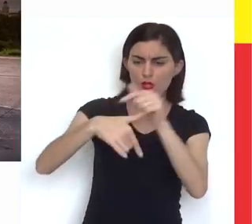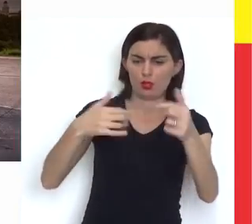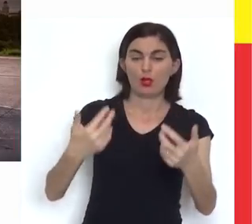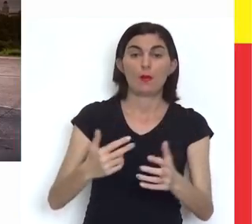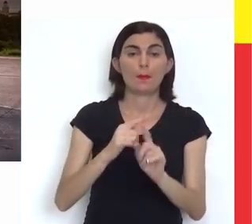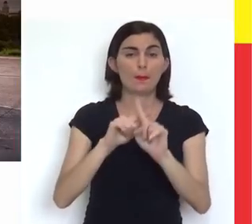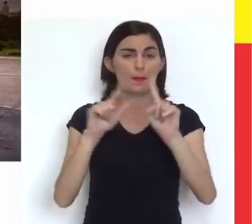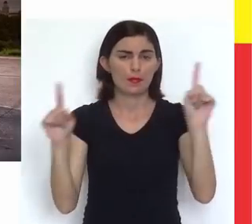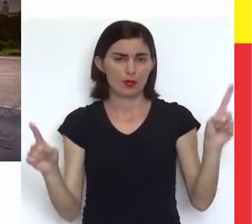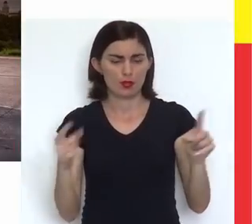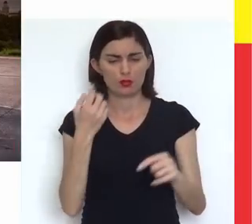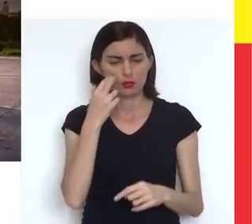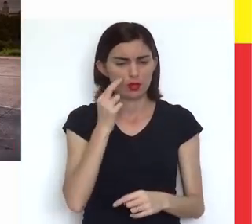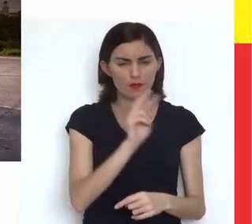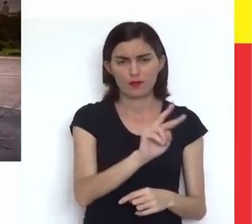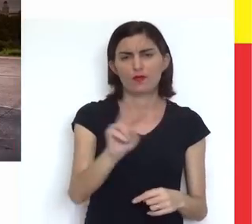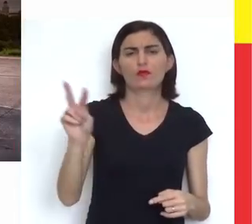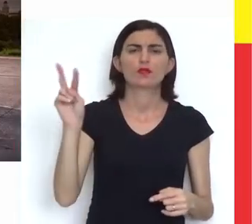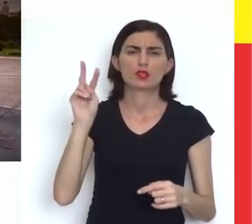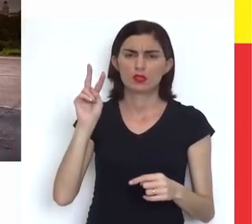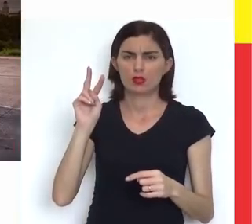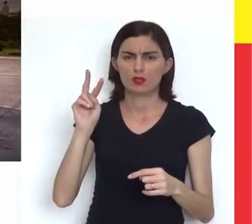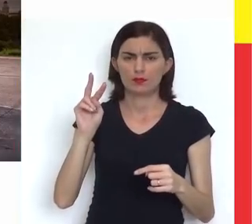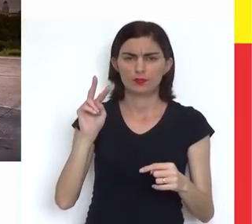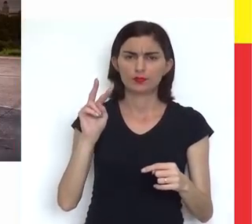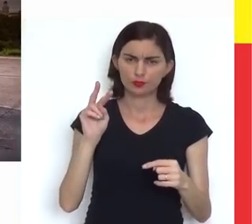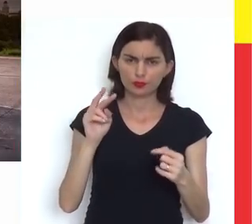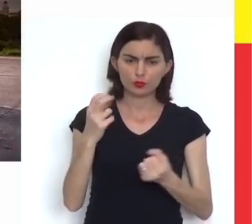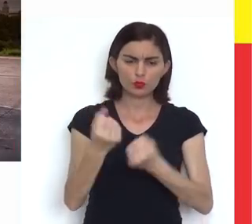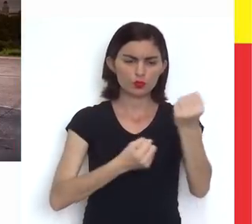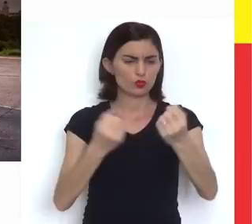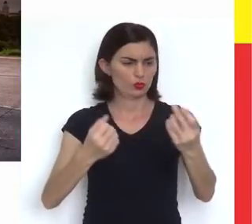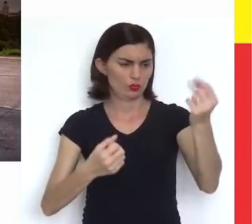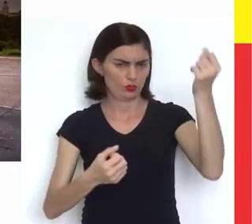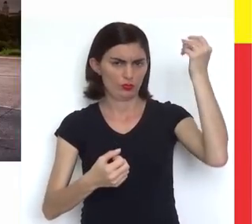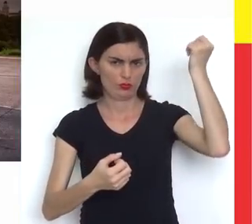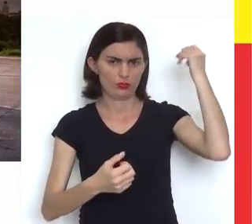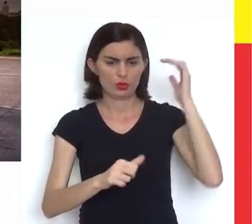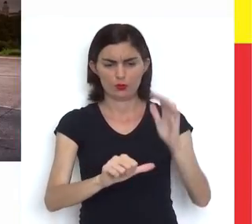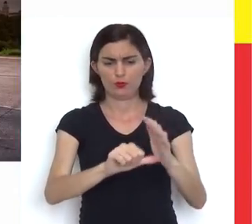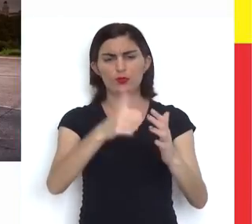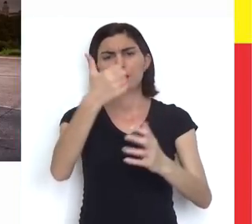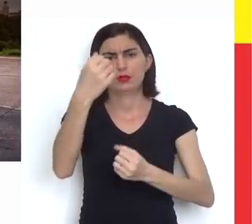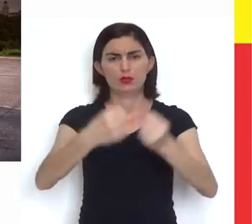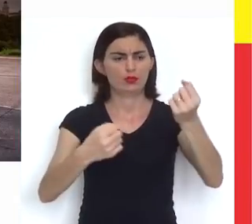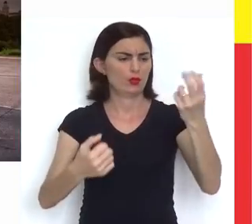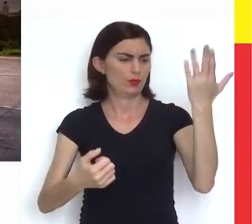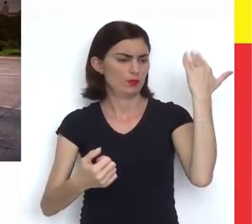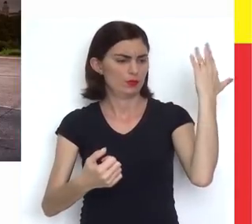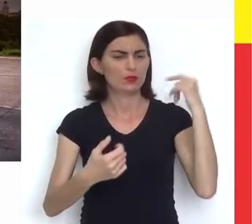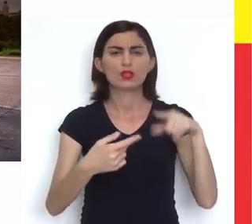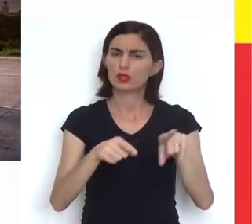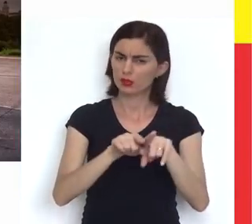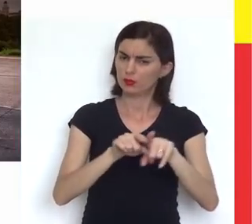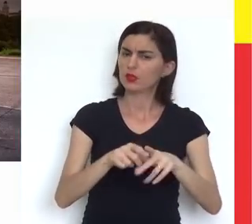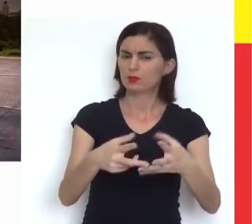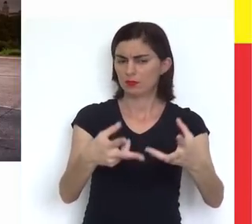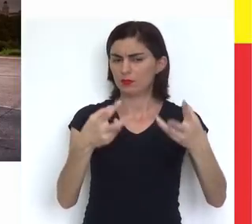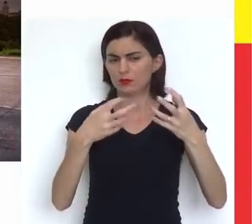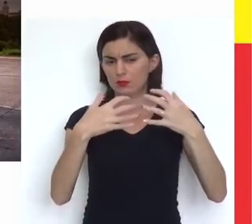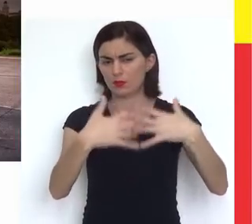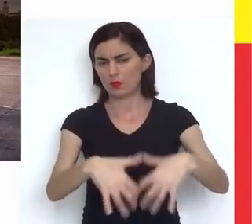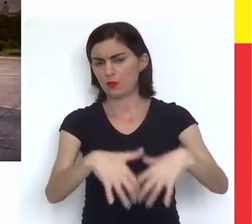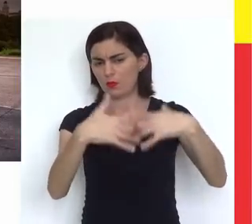trabalhado. Mas, quando nós visualizamos o veículo mais antigo, ou o primeiro veículo, nós percebemos também uma